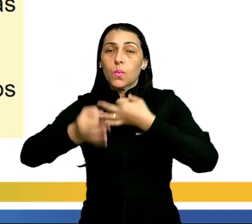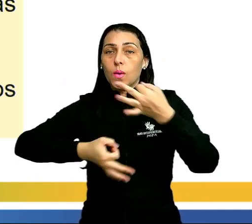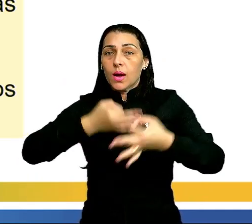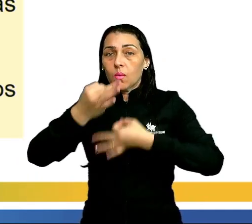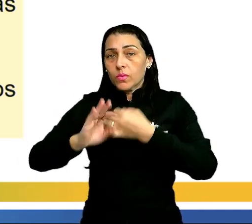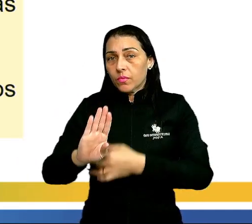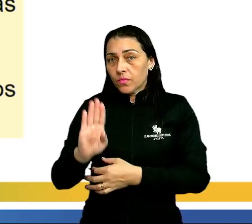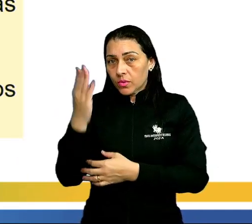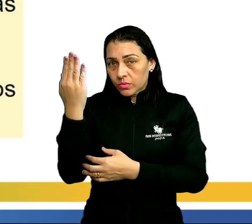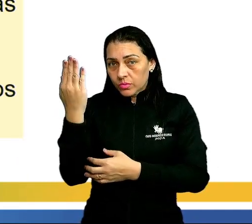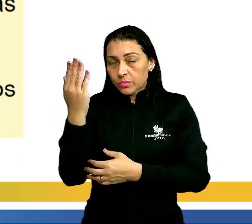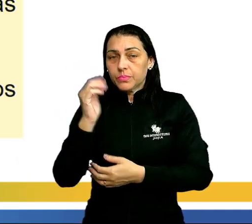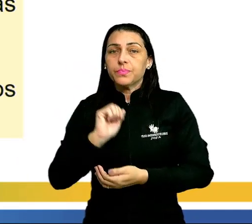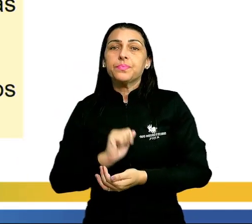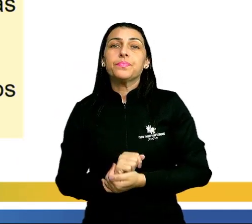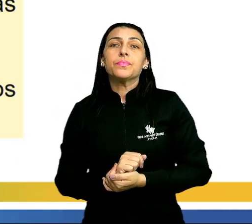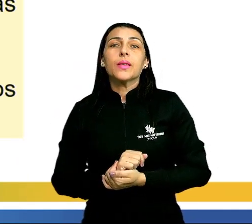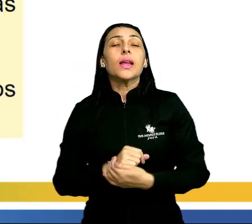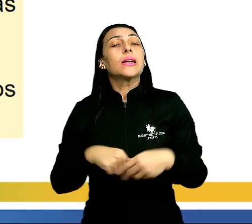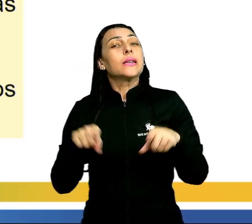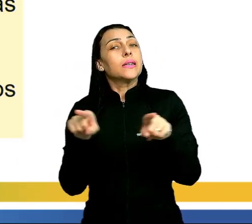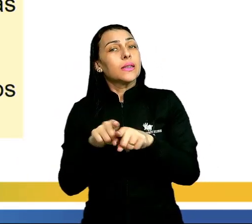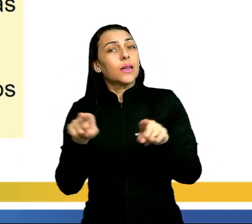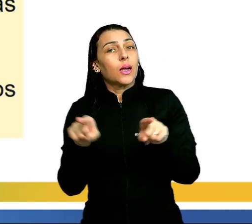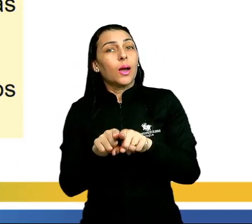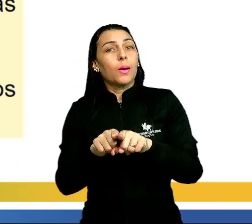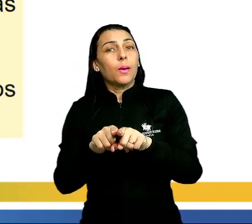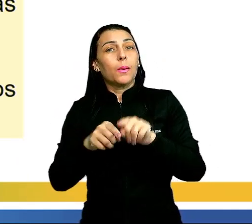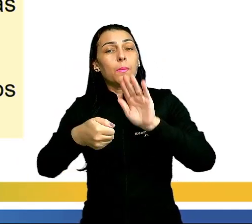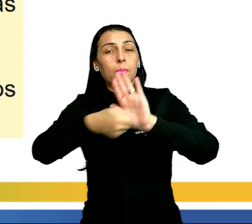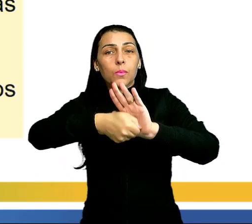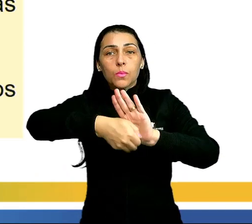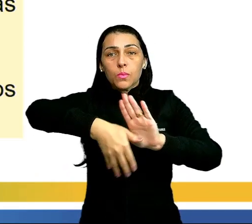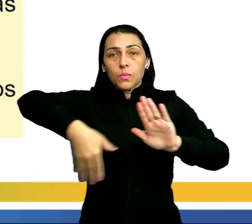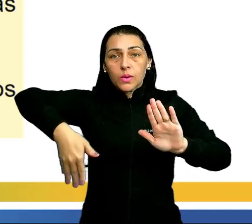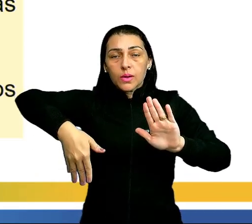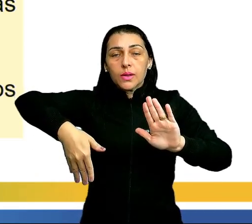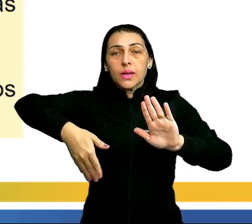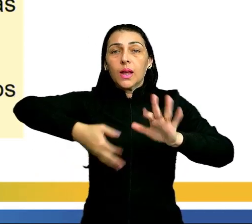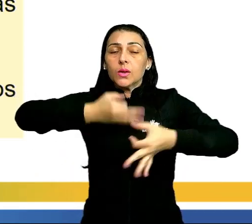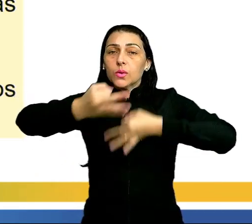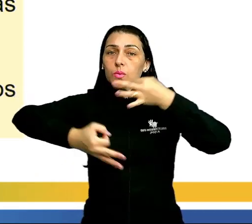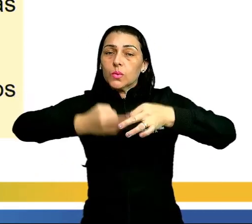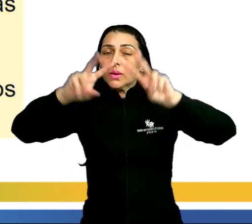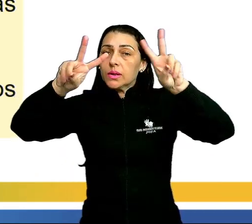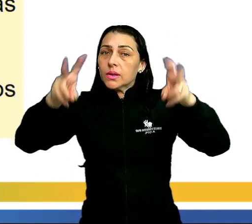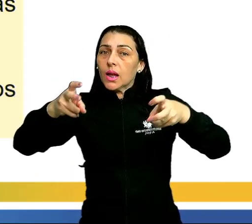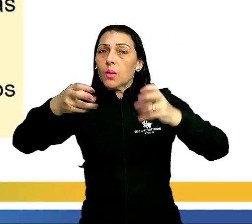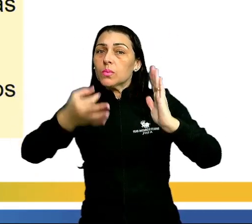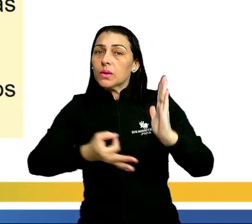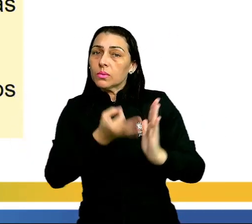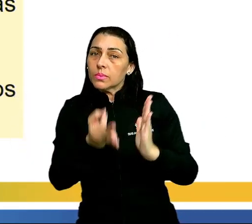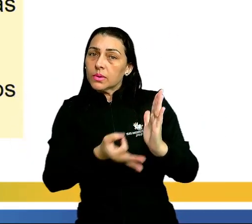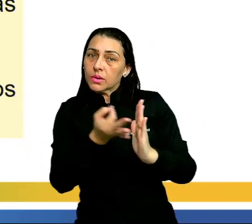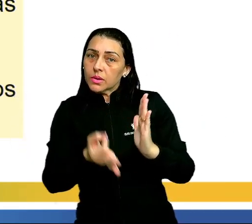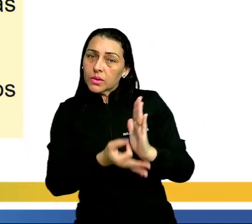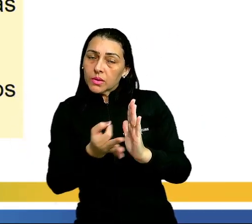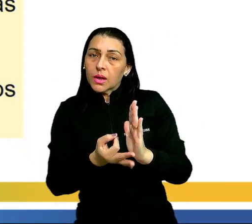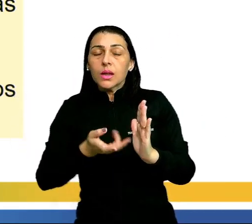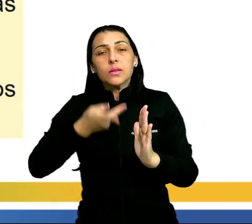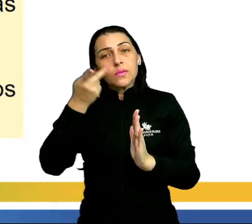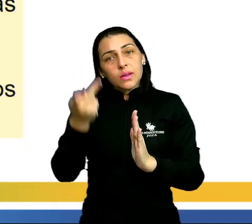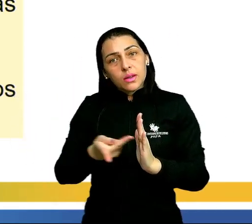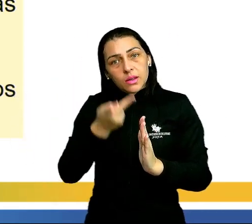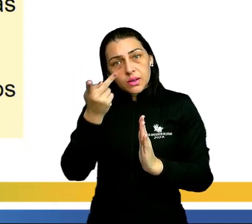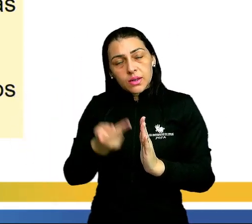argumento falso. Serve como figura de linguagem em discursos e temas argumentativos. As